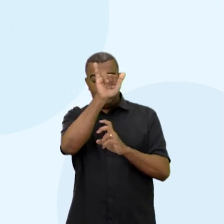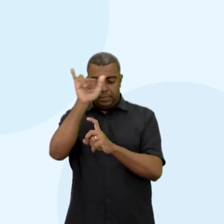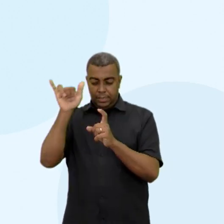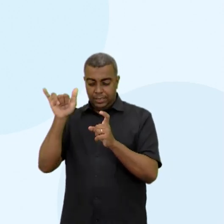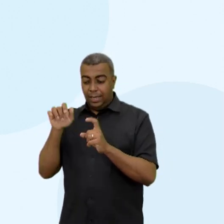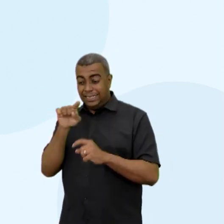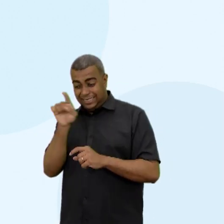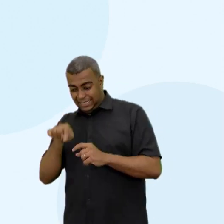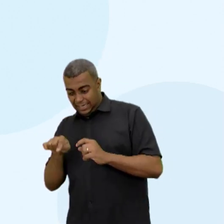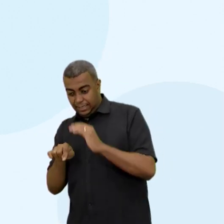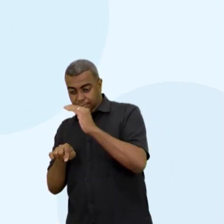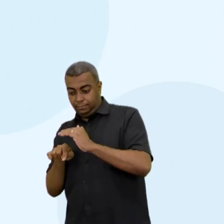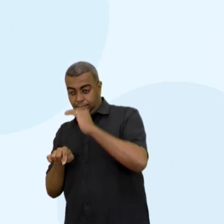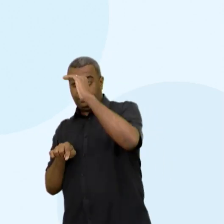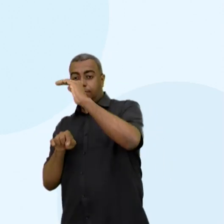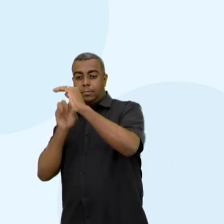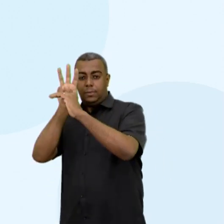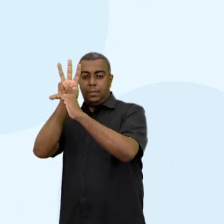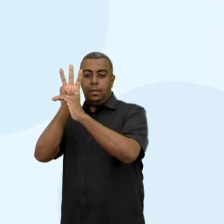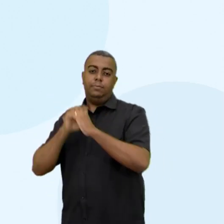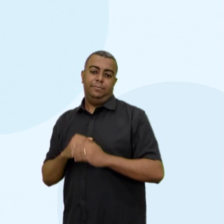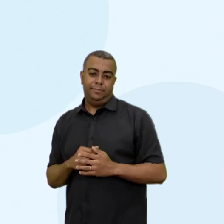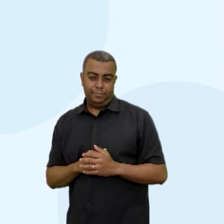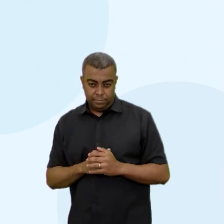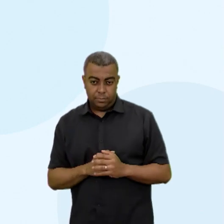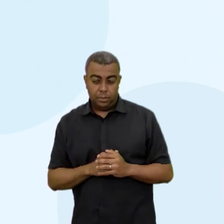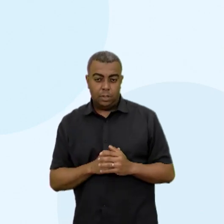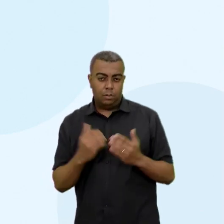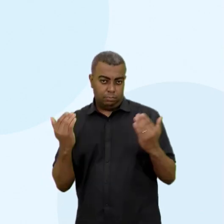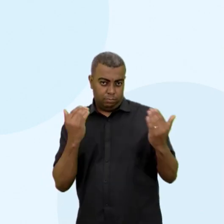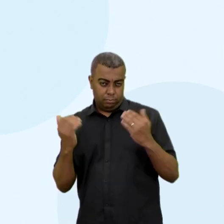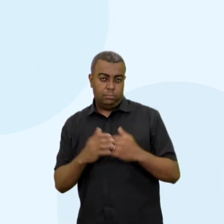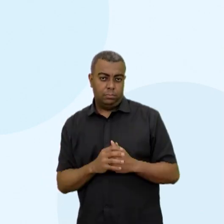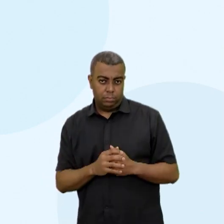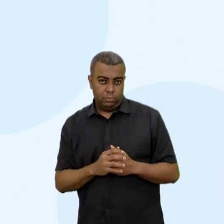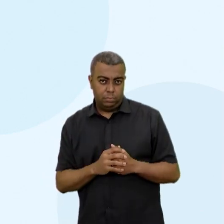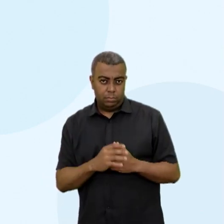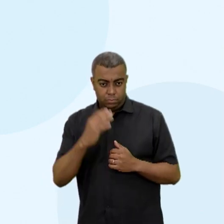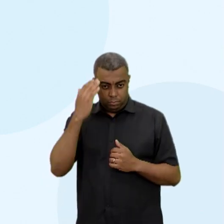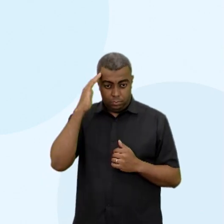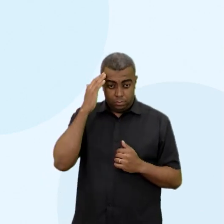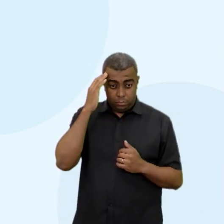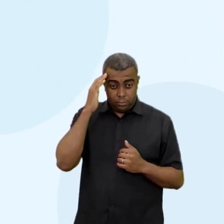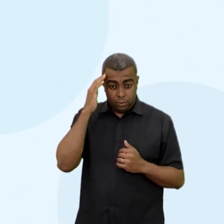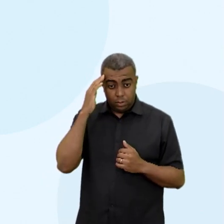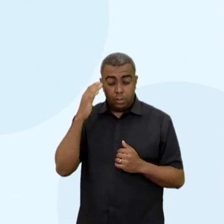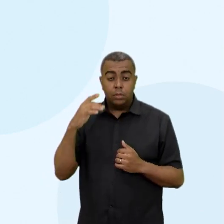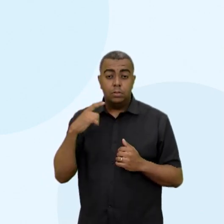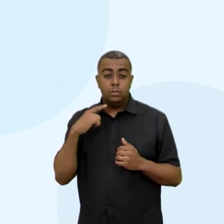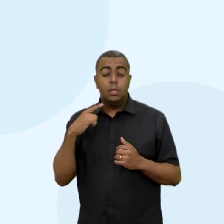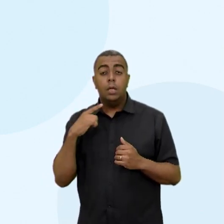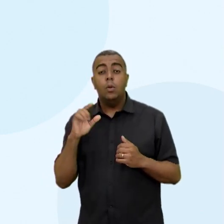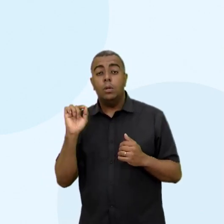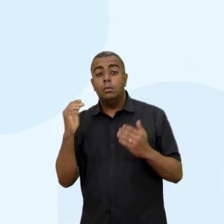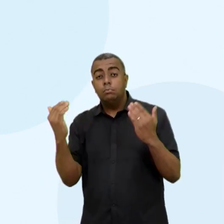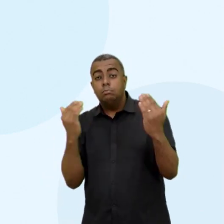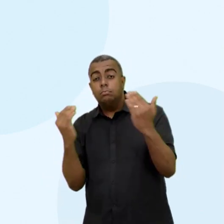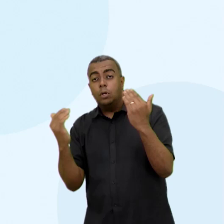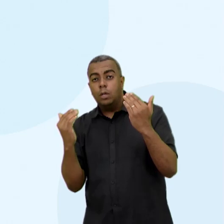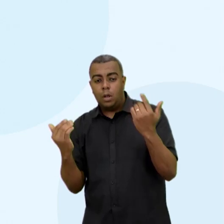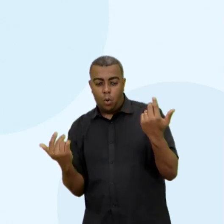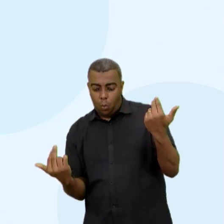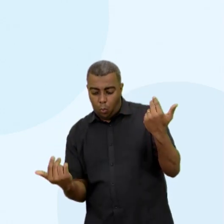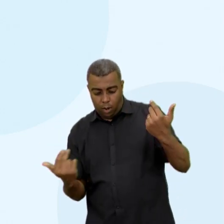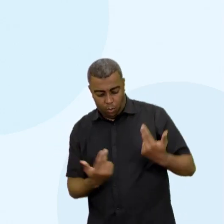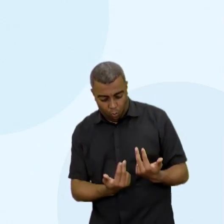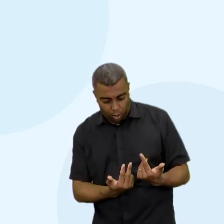Z sobre o W aí para você montar essas duas razões. Então, aqui a gente está determinando que proporção é quando você